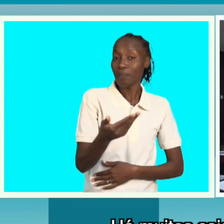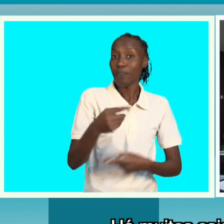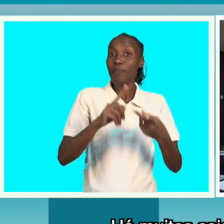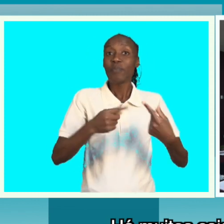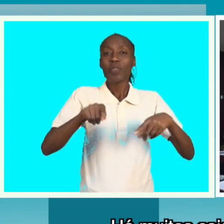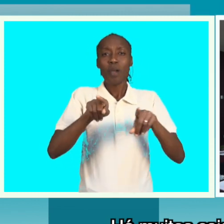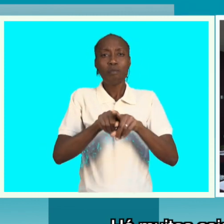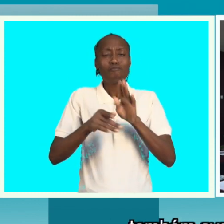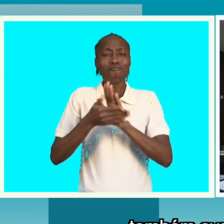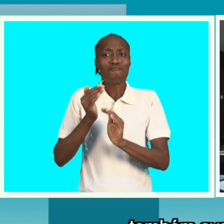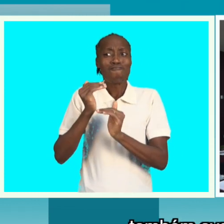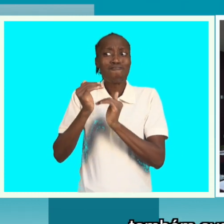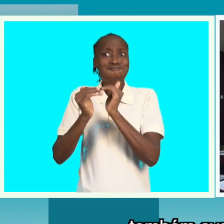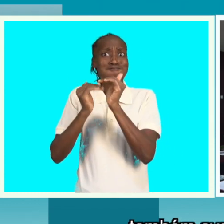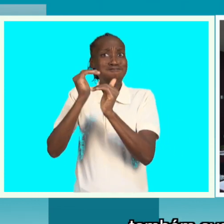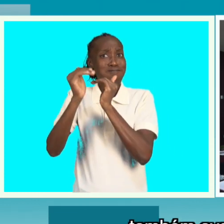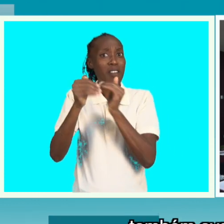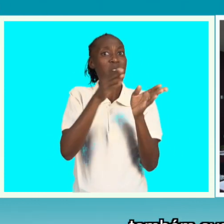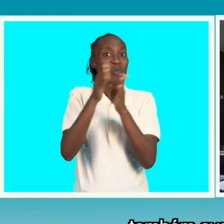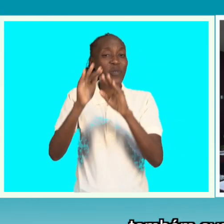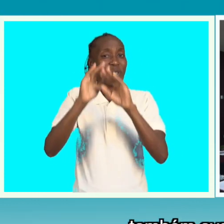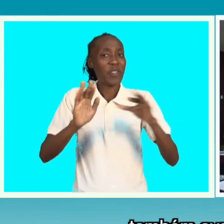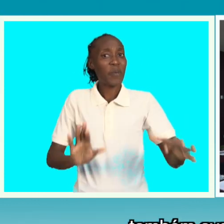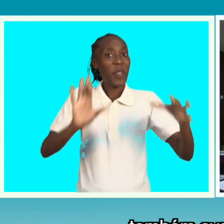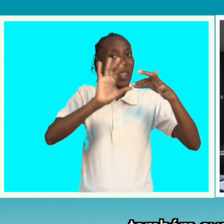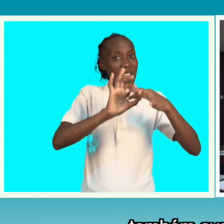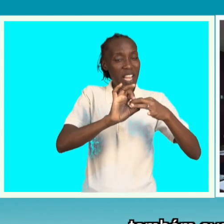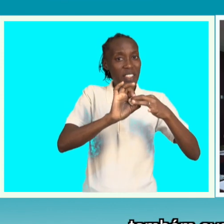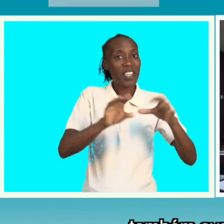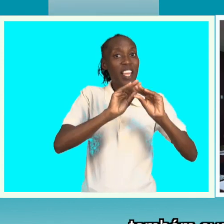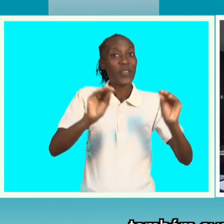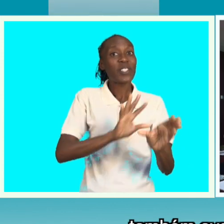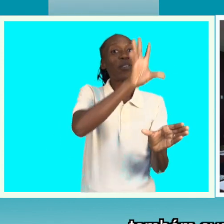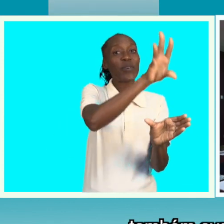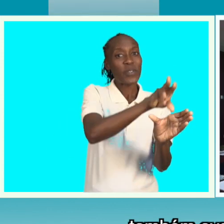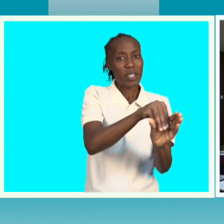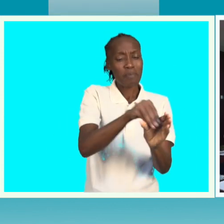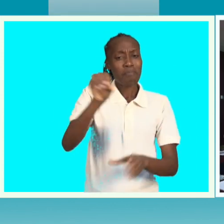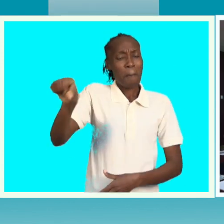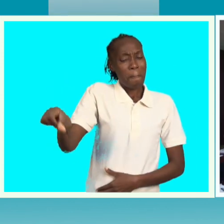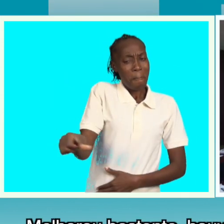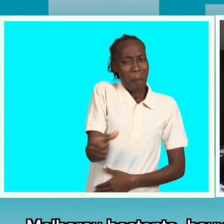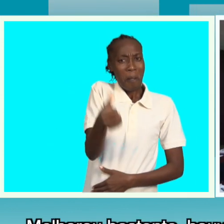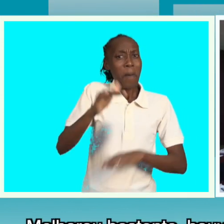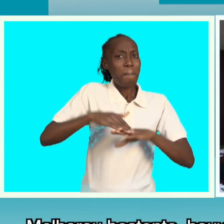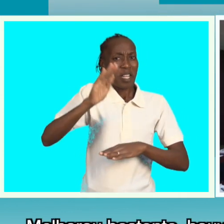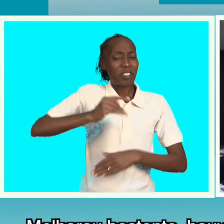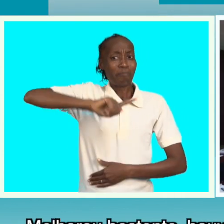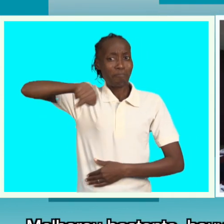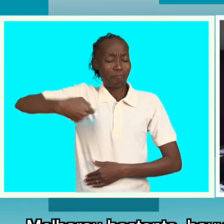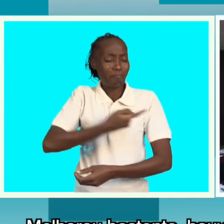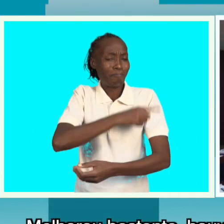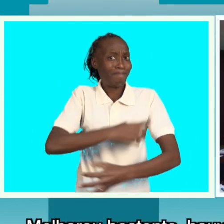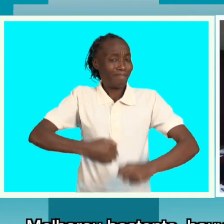língua de sinais. Também evoluiu o pessoal que esteve ligado à educação inclusiva. Não, de fato, melhorou